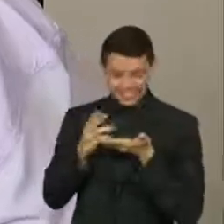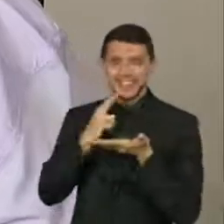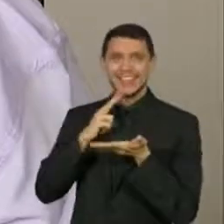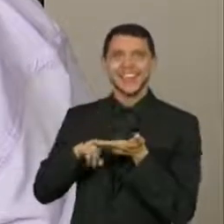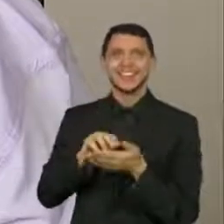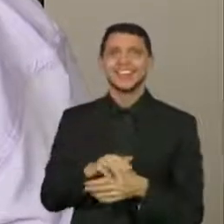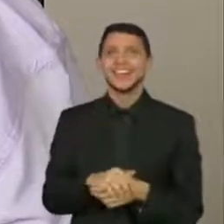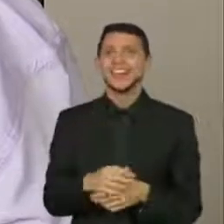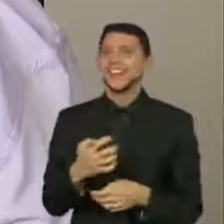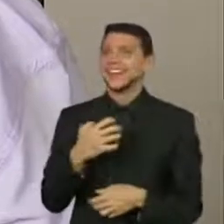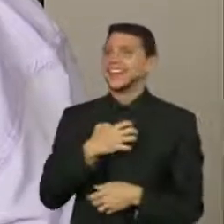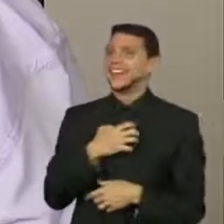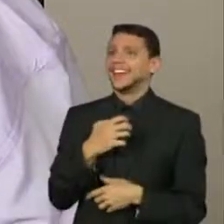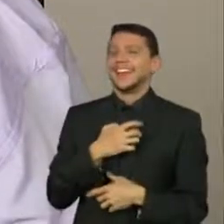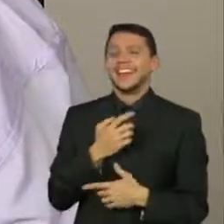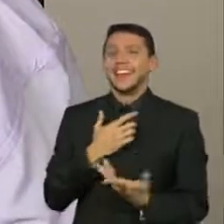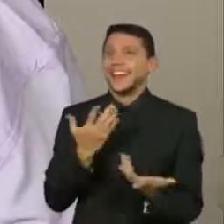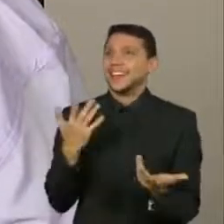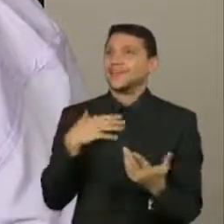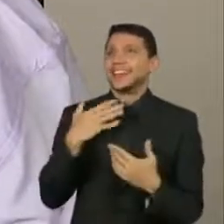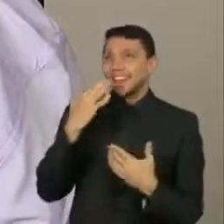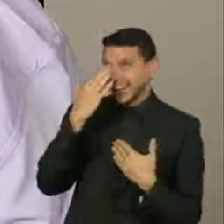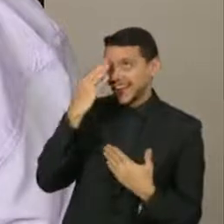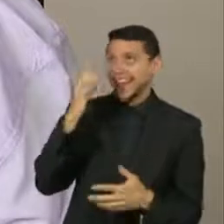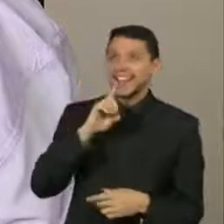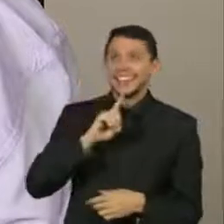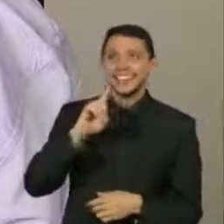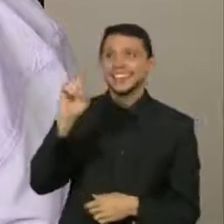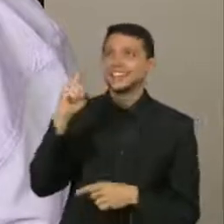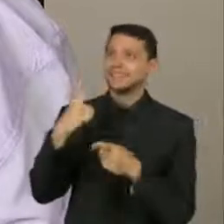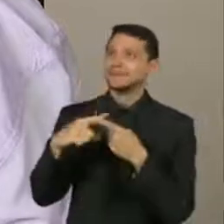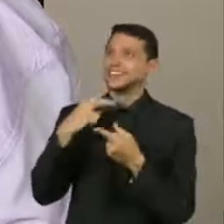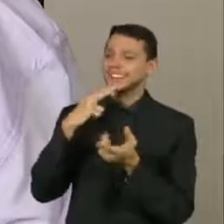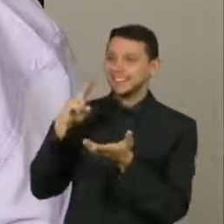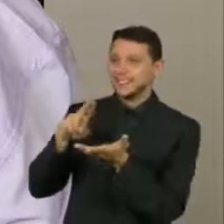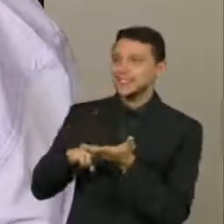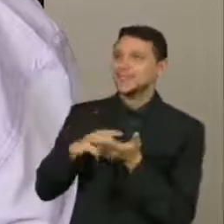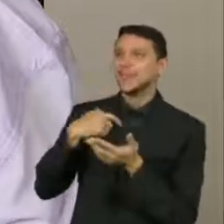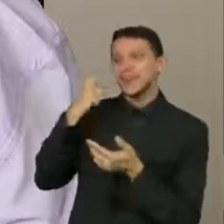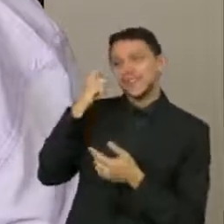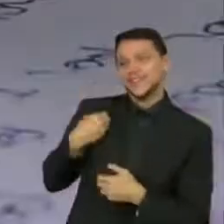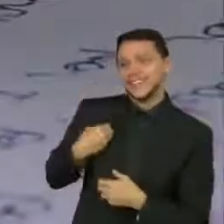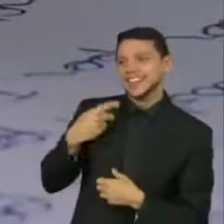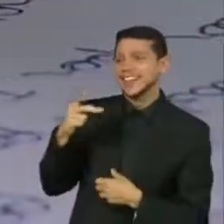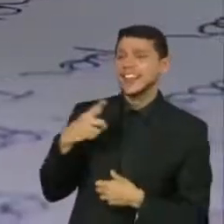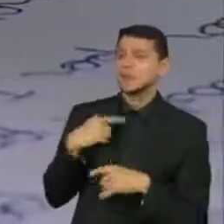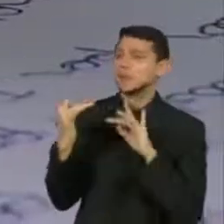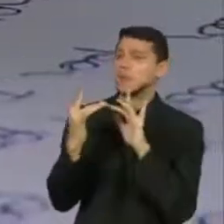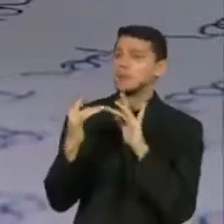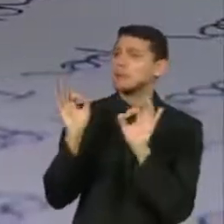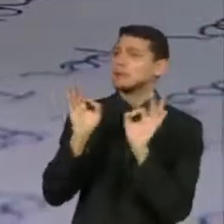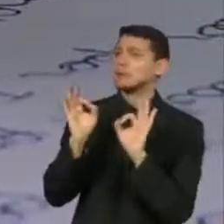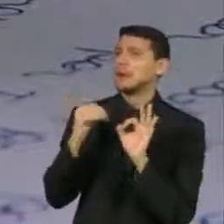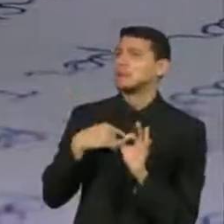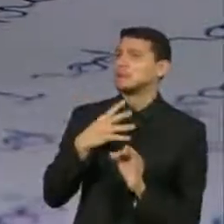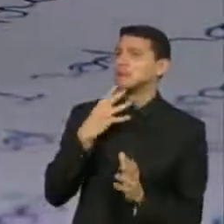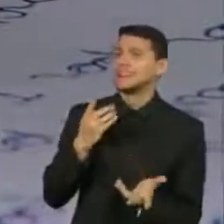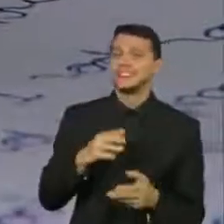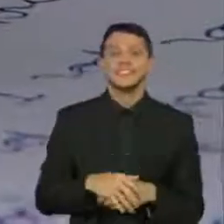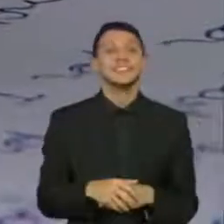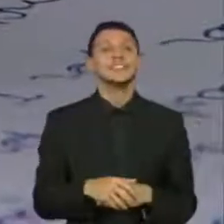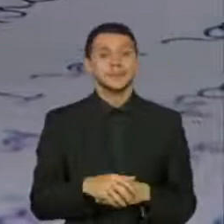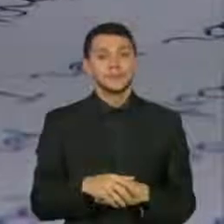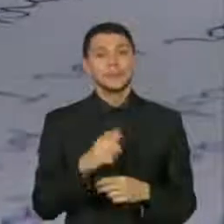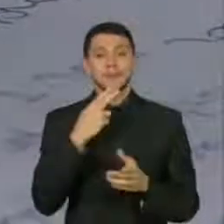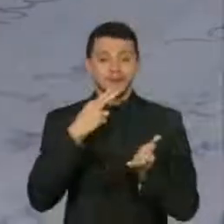mesmo encabulada, falei, isso é Deus que enviou, porque não tem condição, não tem contato comigo. Não. Uma carta carrega o selo